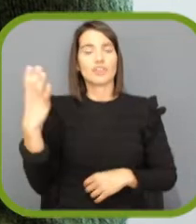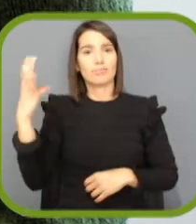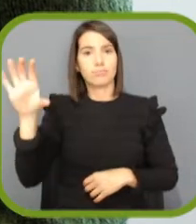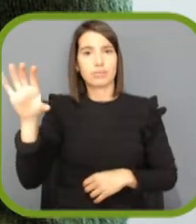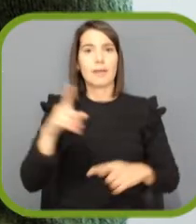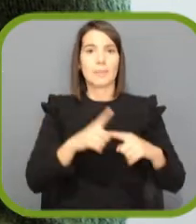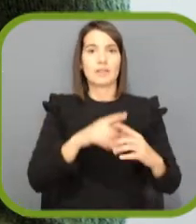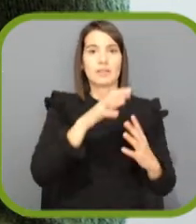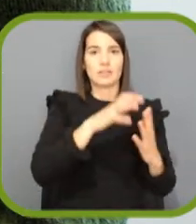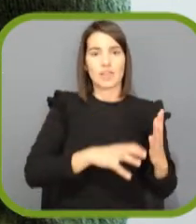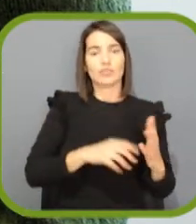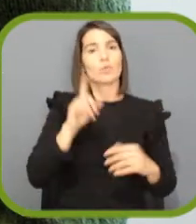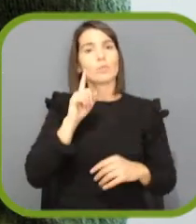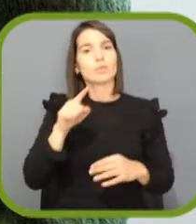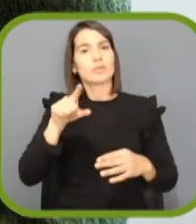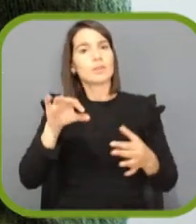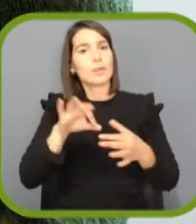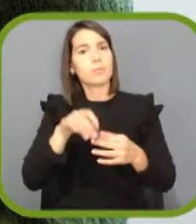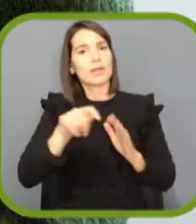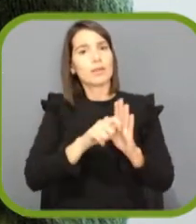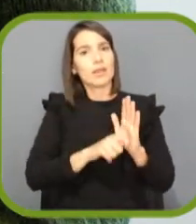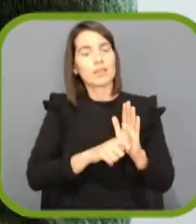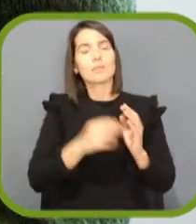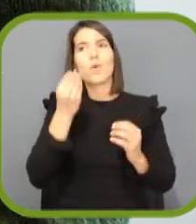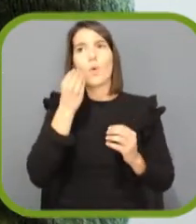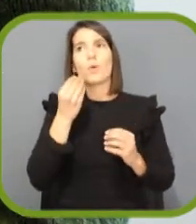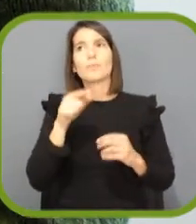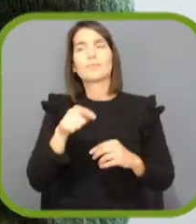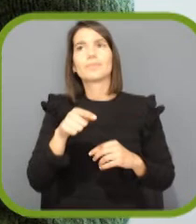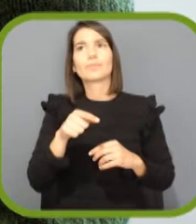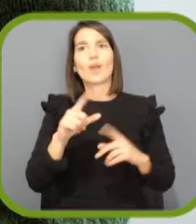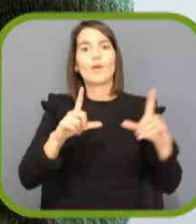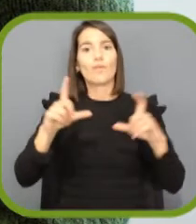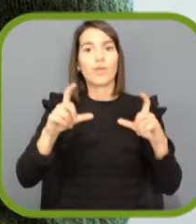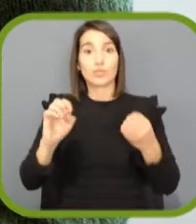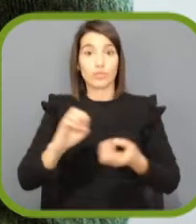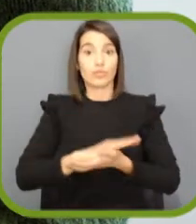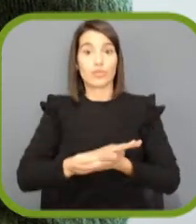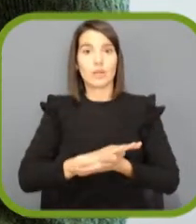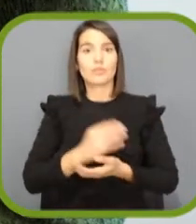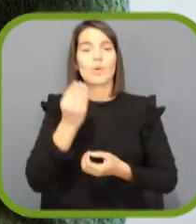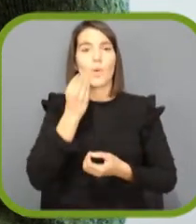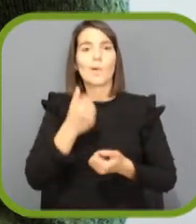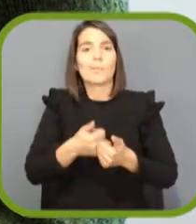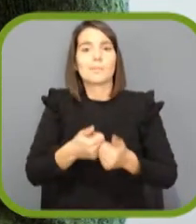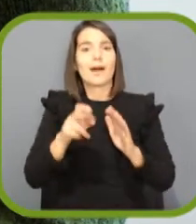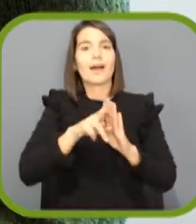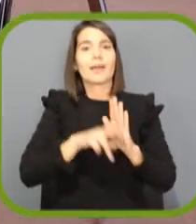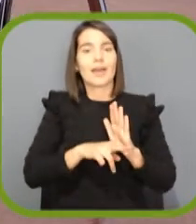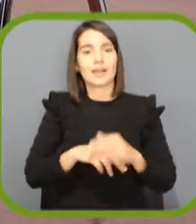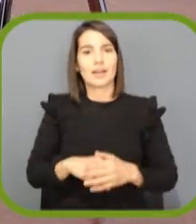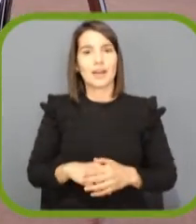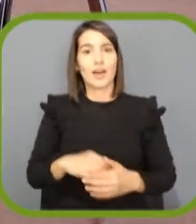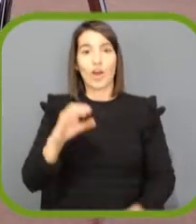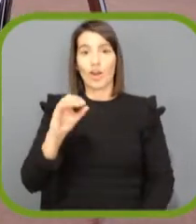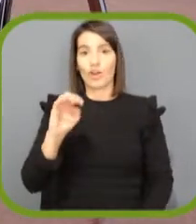violação desses pontos deontológicos de que estava a falar. Como é que o fotojornalismo lida com essas regras?